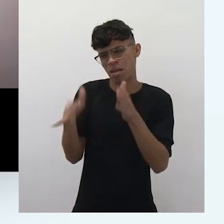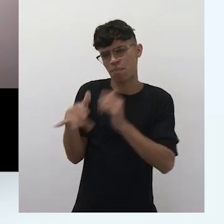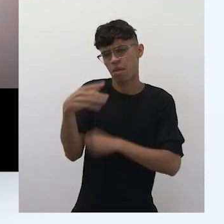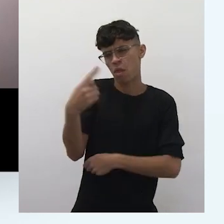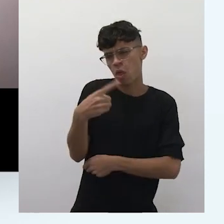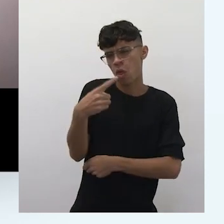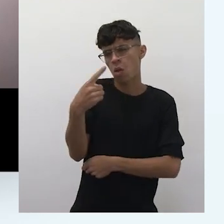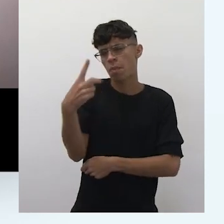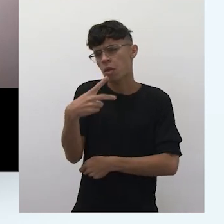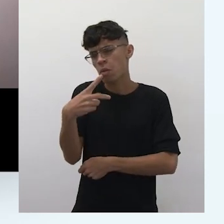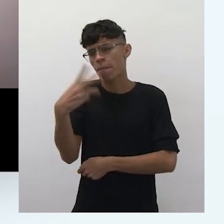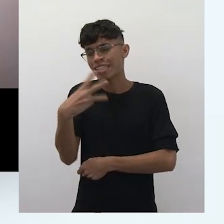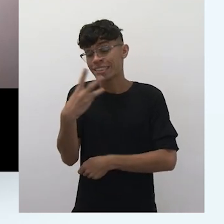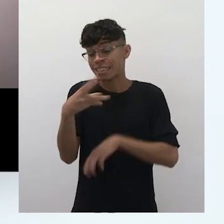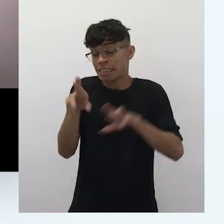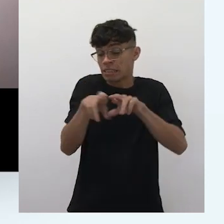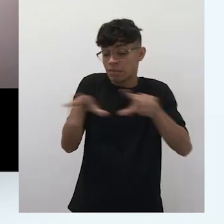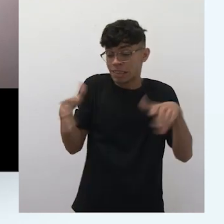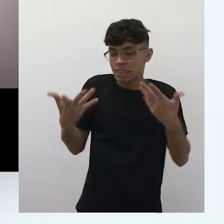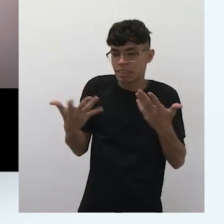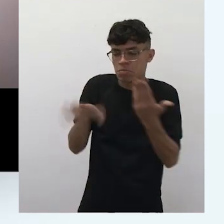3 possibilidades diferentes, né?